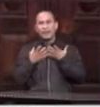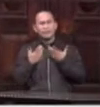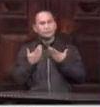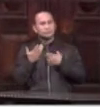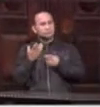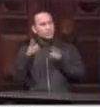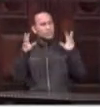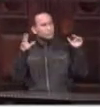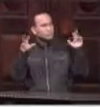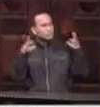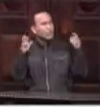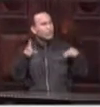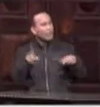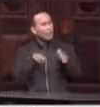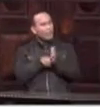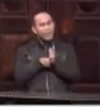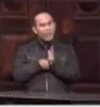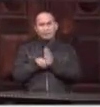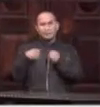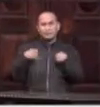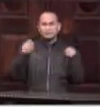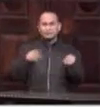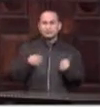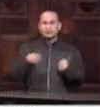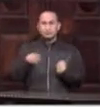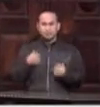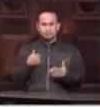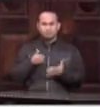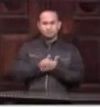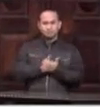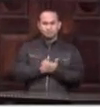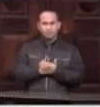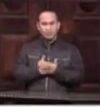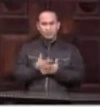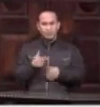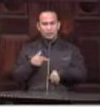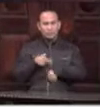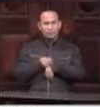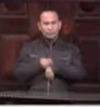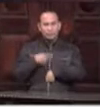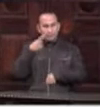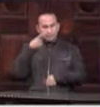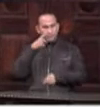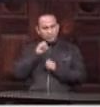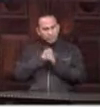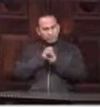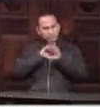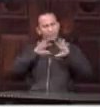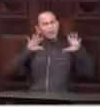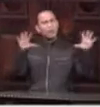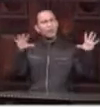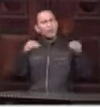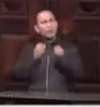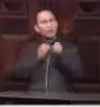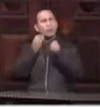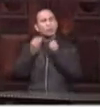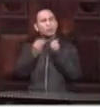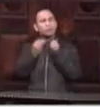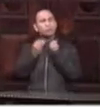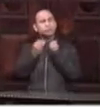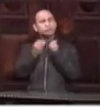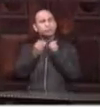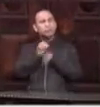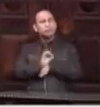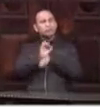na nossa avaliação, tem que ser enfrentado dentro de uma reflexão mais ampla, de como o Estado